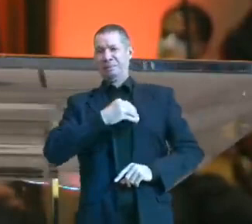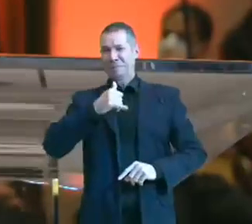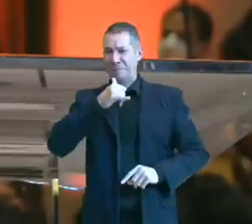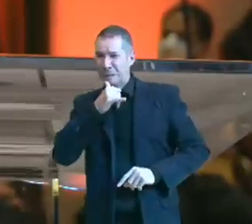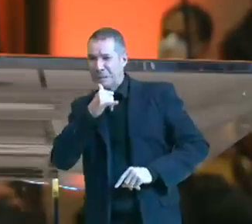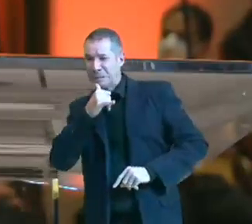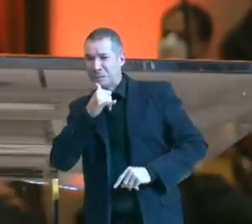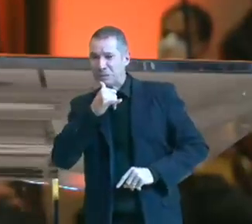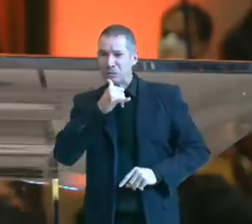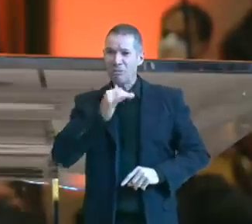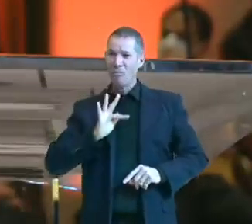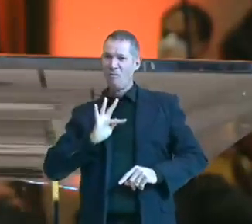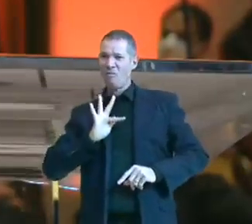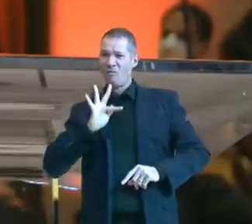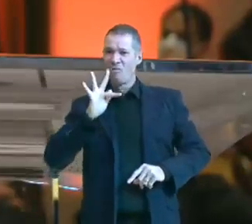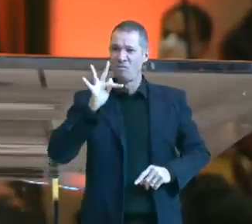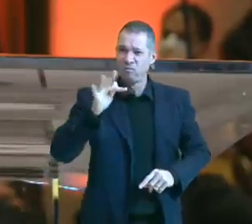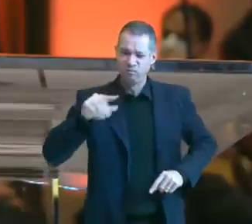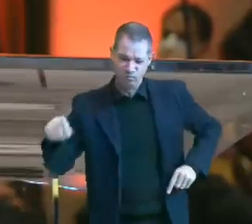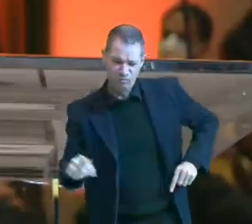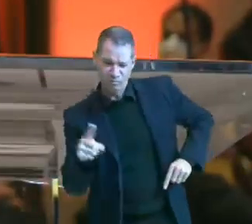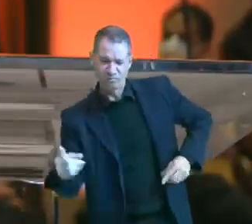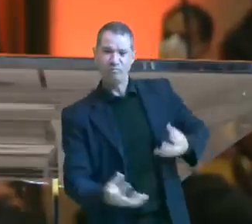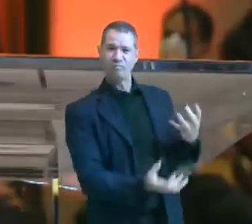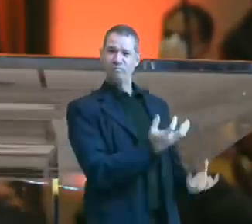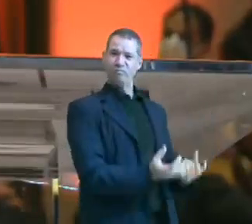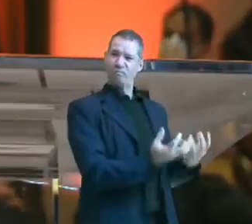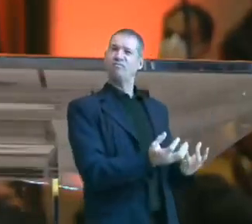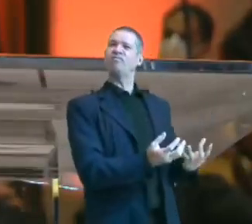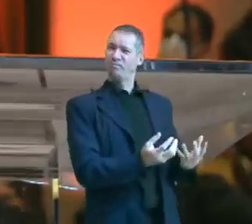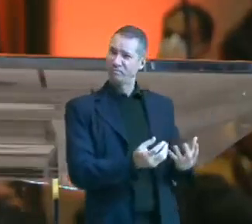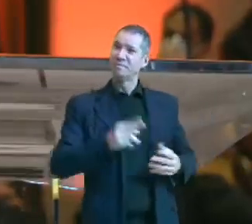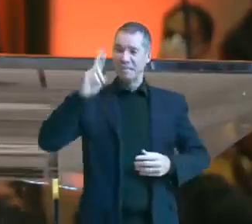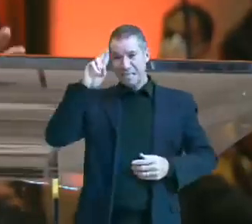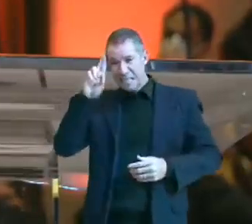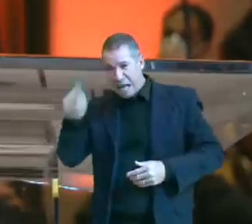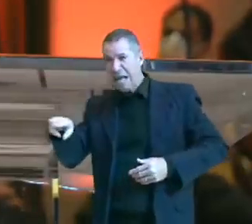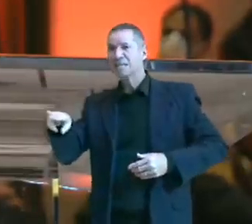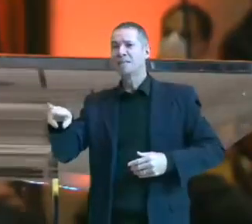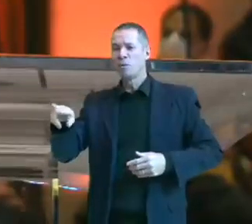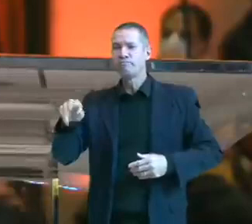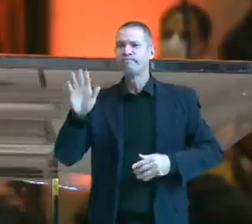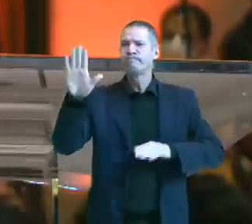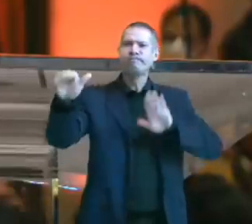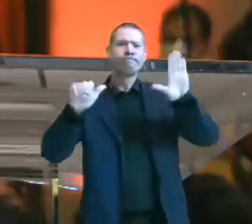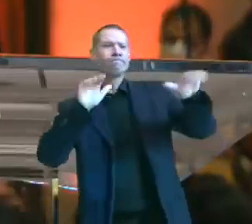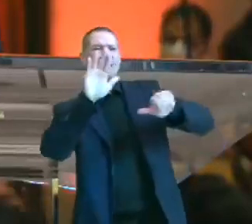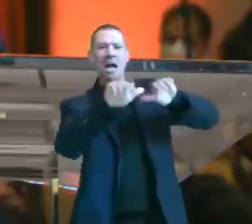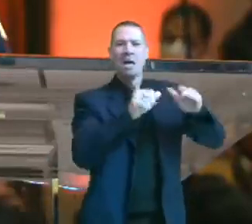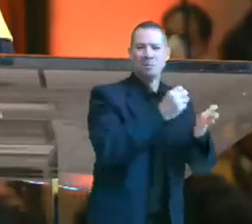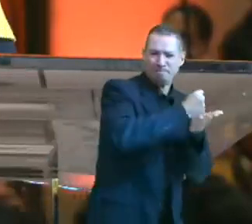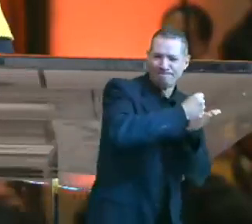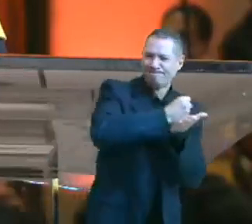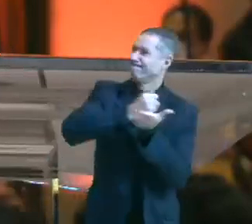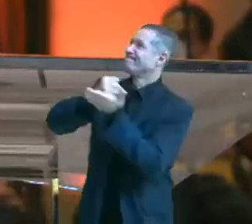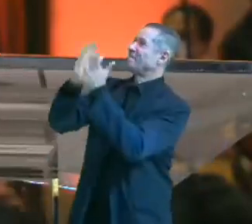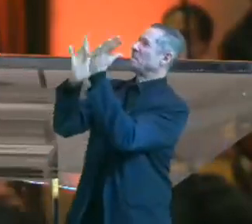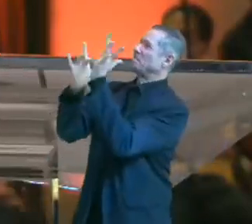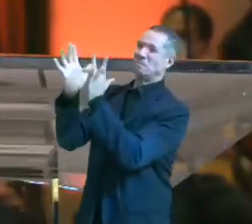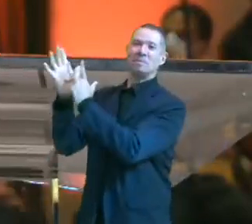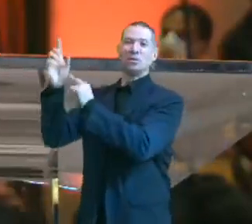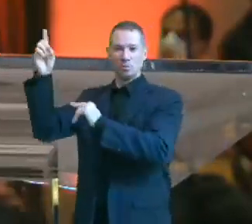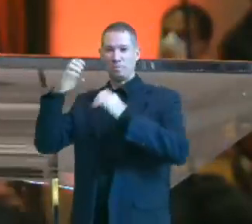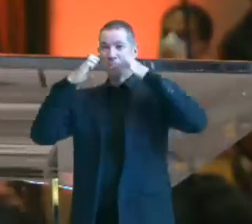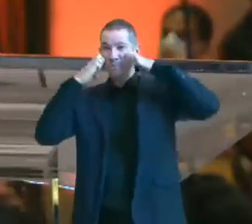que estávamos reservados na eternidade, isto é razão para levarmos outras pessoas a Jesus.